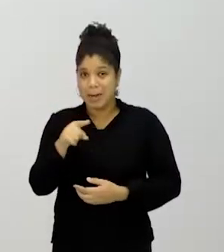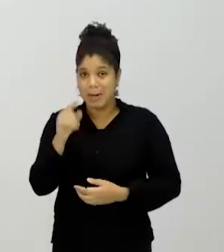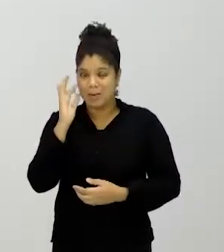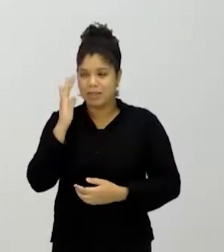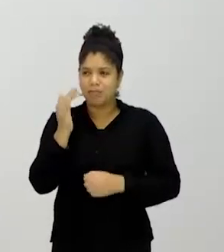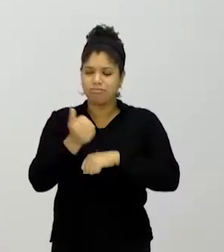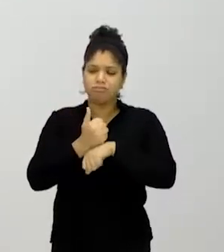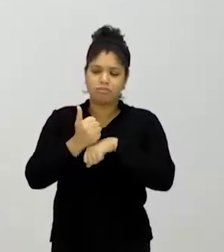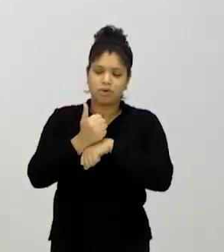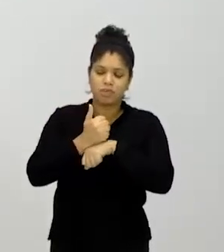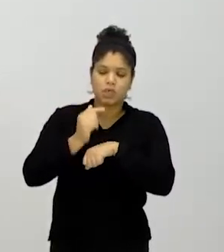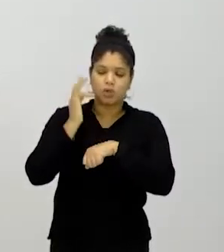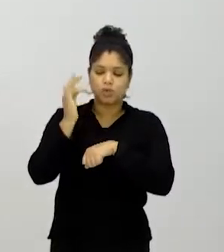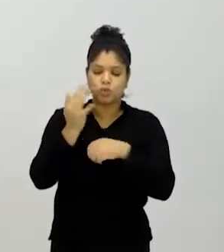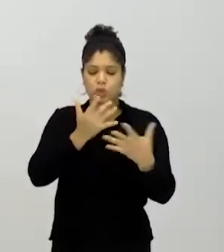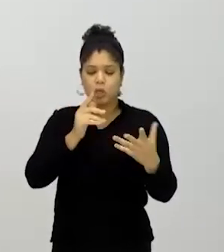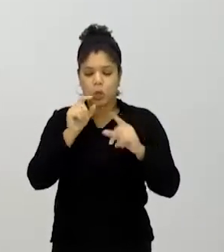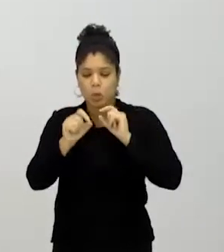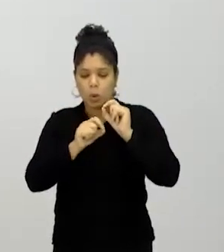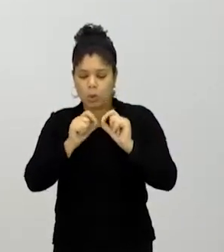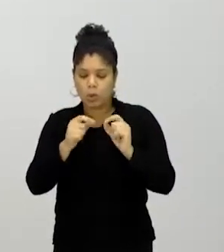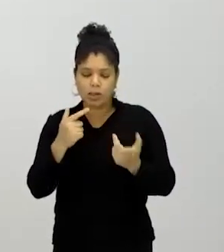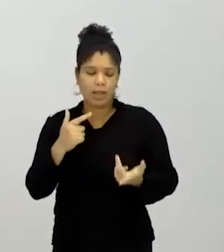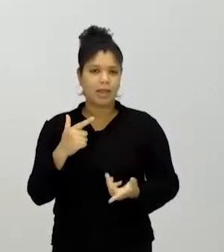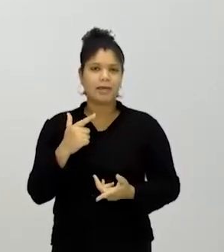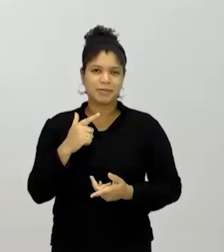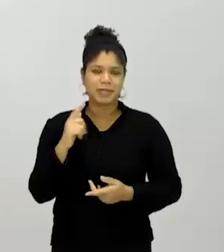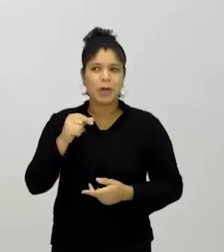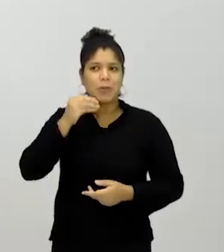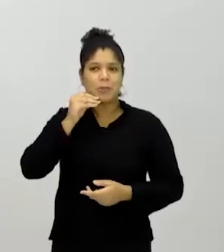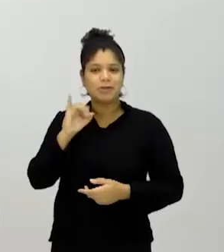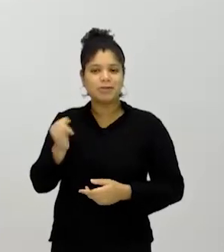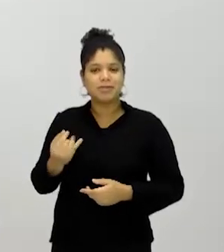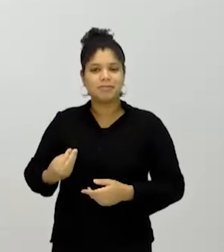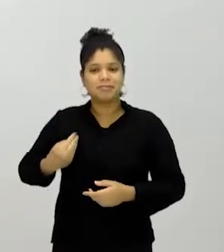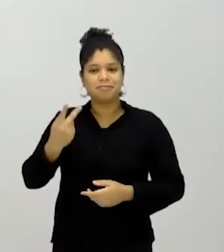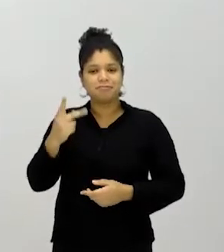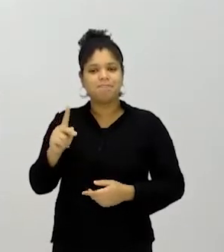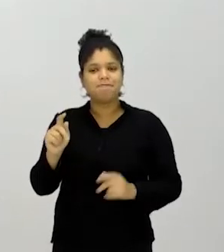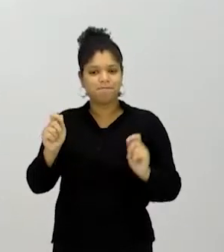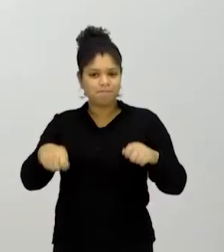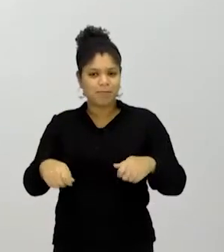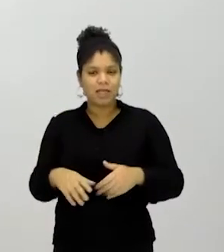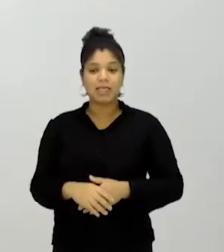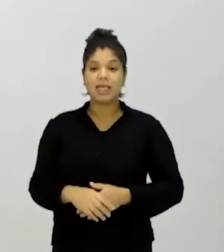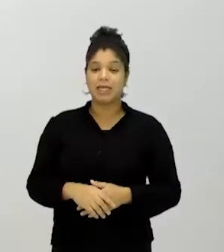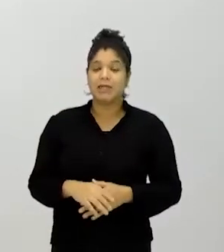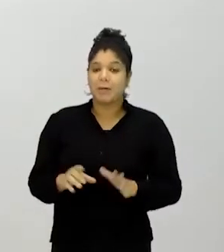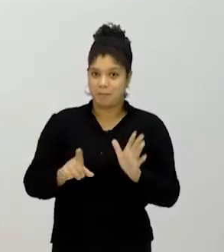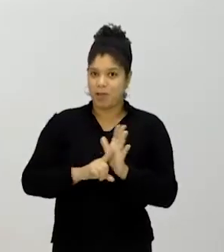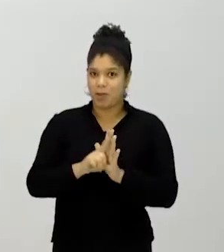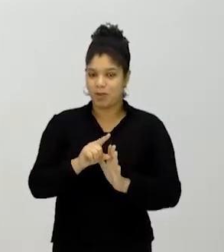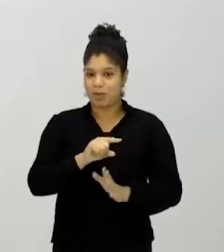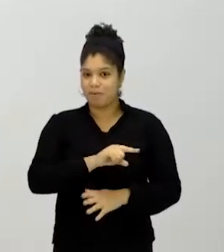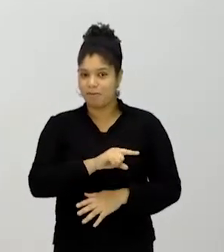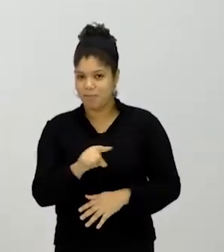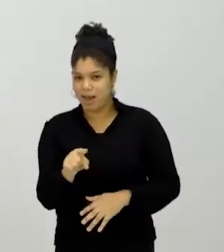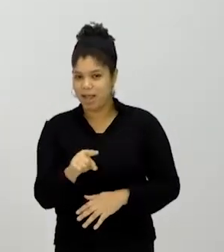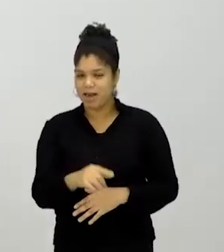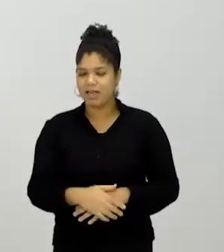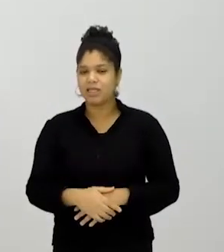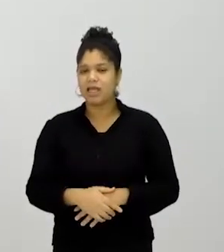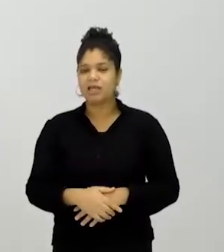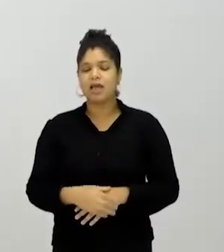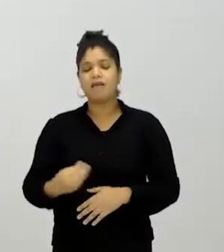com qualquer outra carreira que surge aí de oportunidade na vida deles. Então, uma pergunta nossa aqui seria como foi